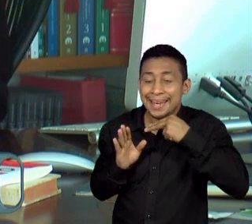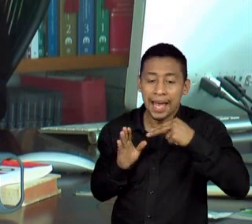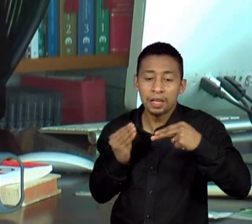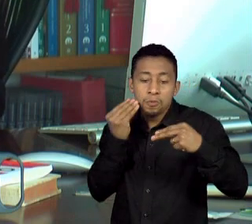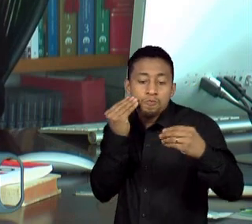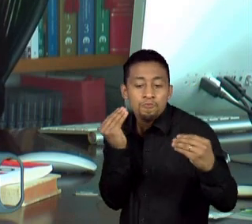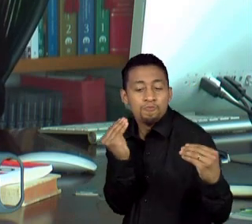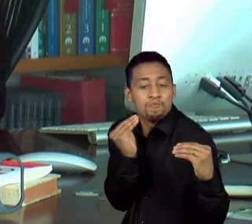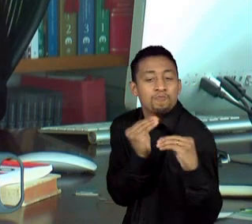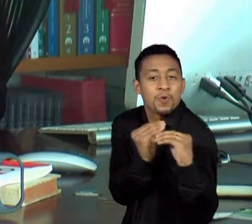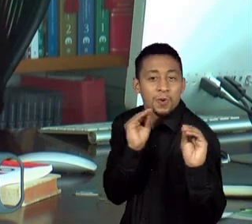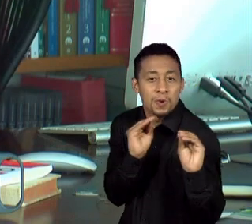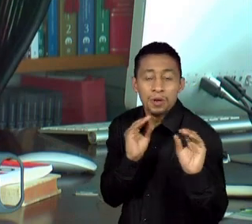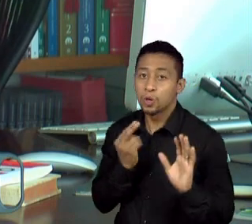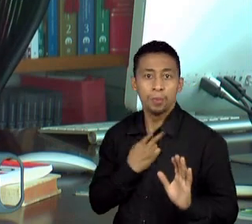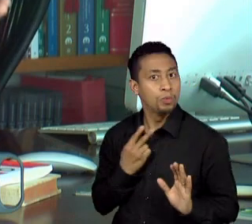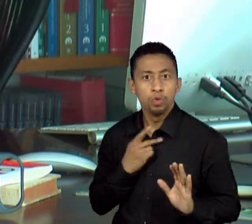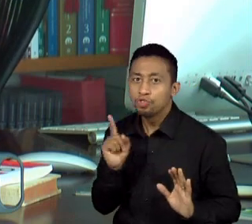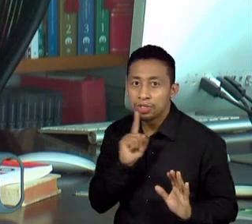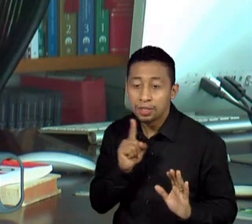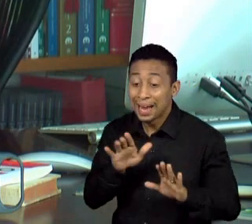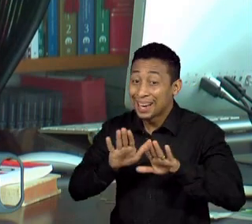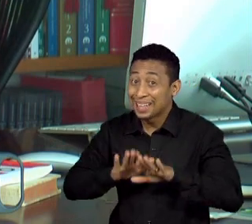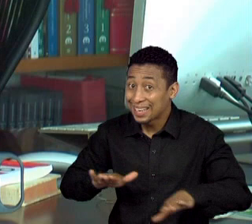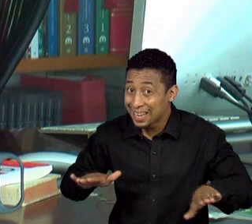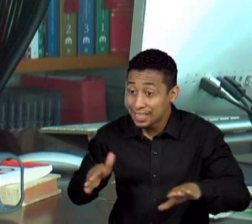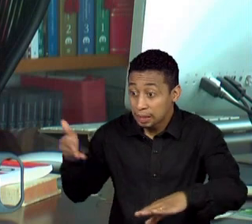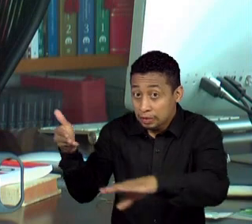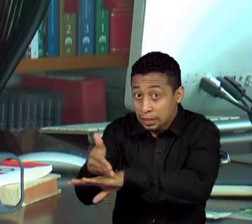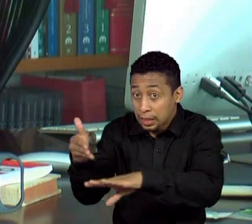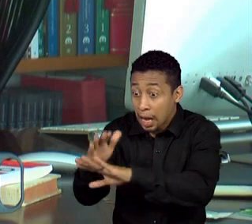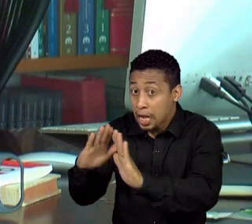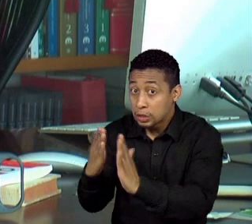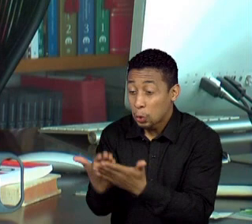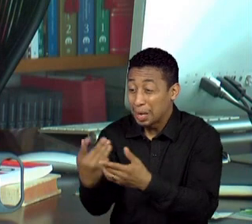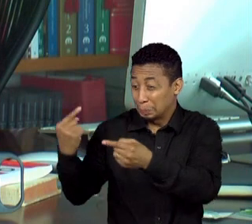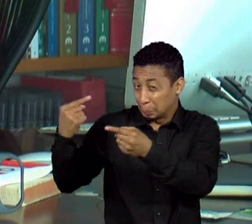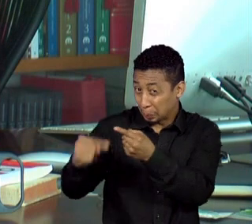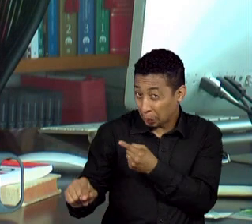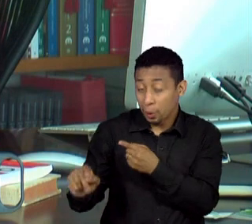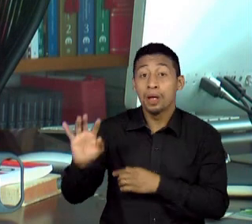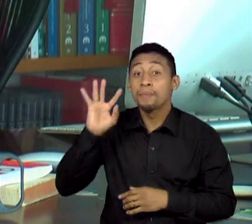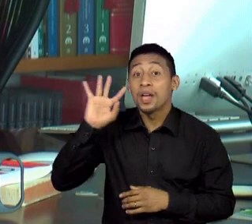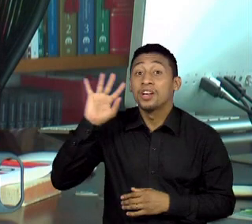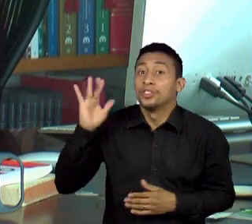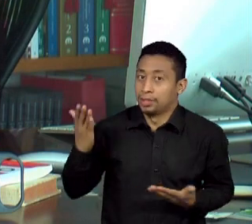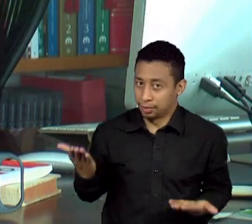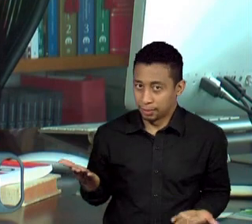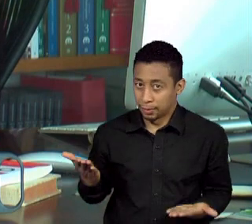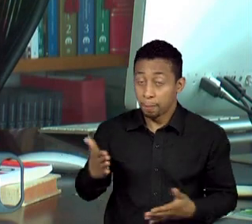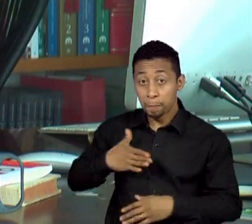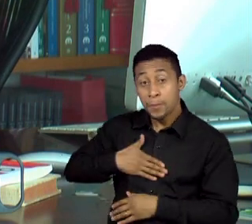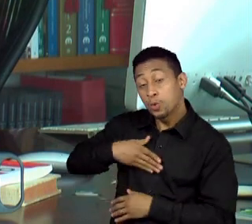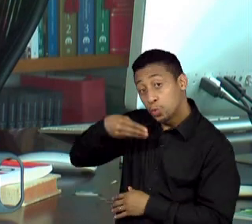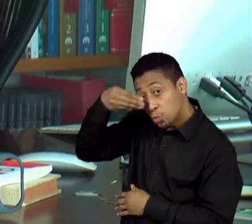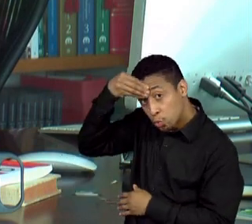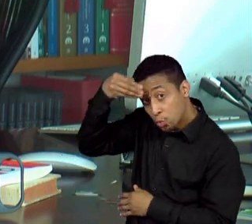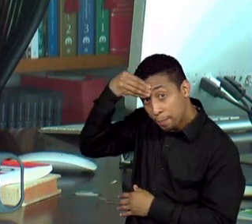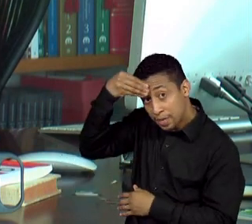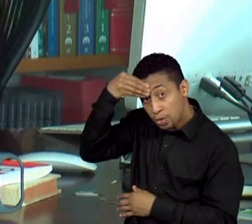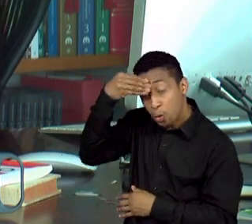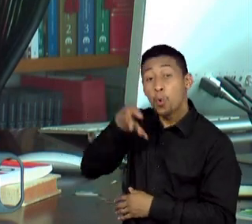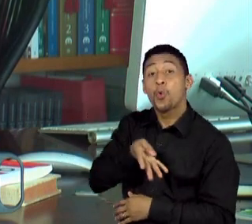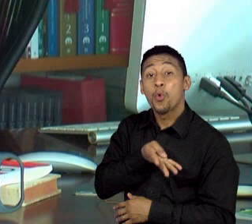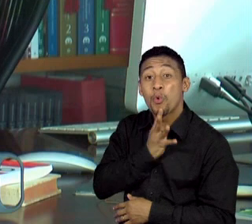não poderiam ir à escola. Eu tenho um sobrinho neto, que foi ver uma criança com 2